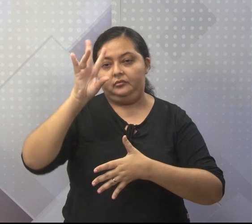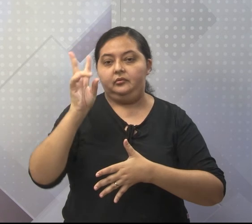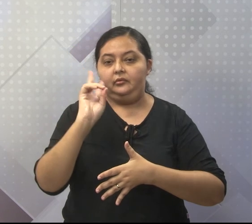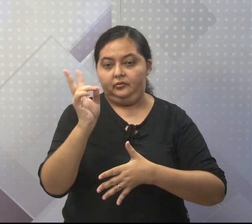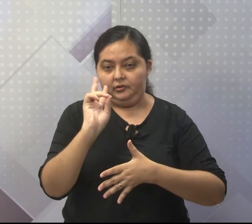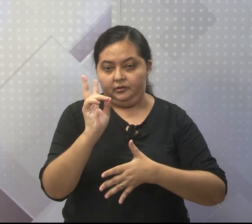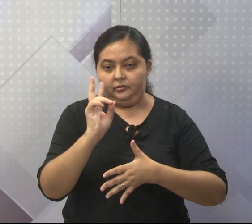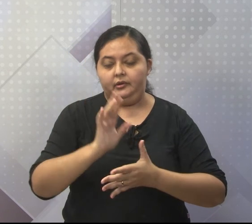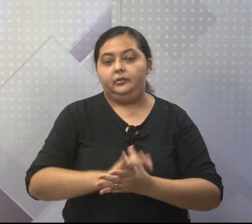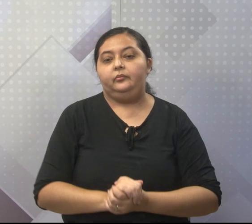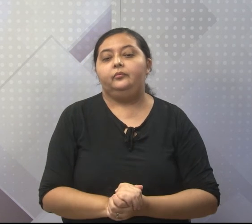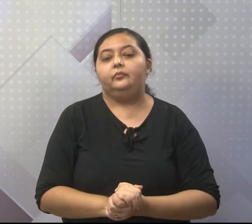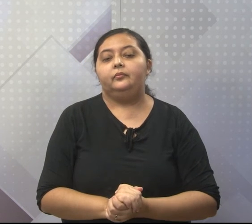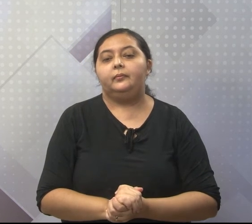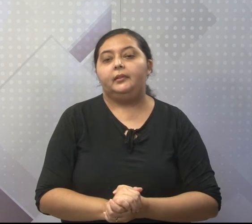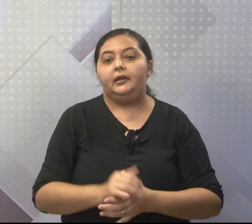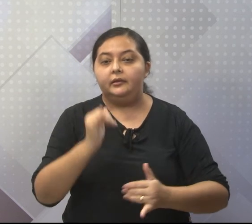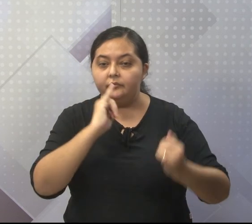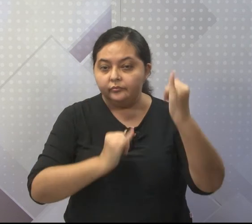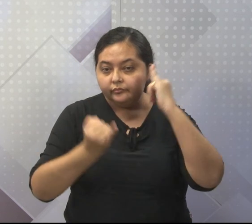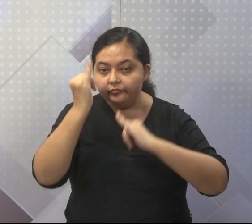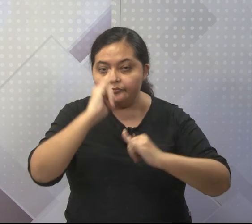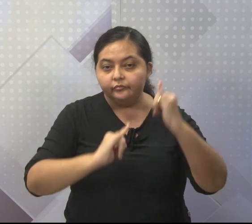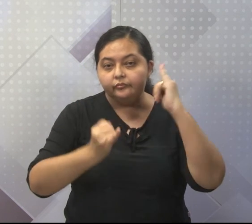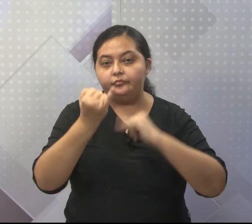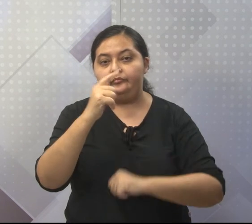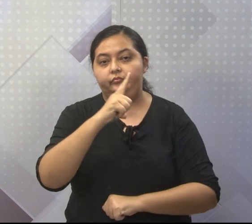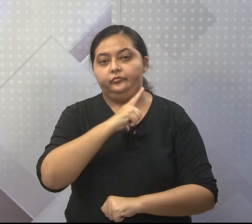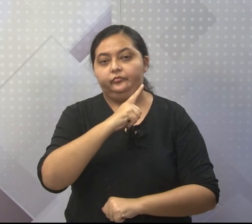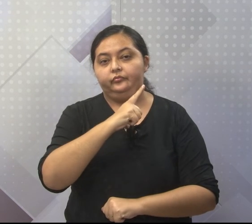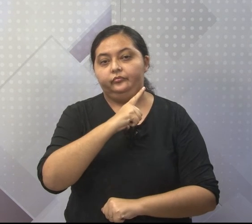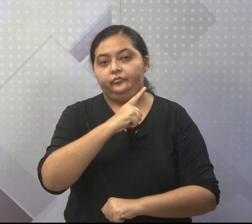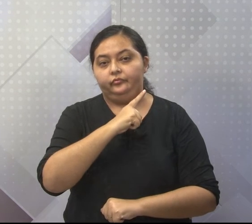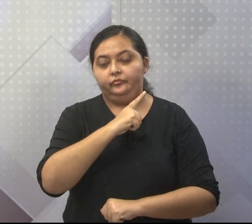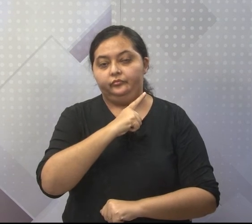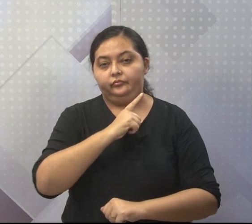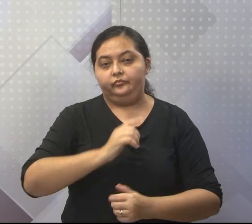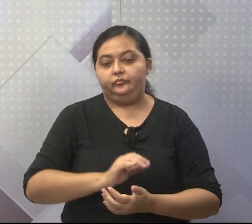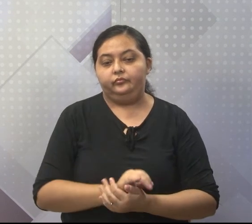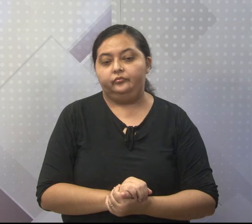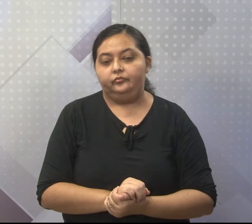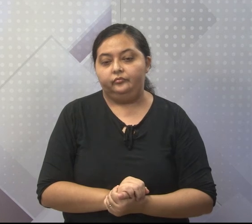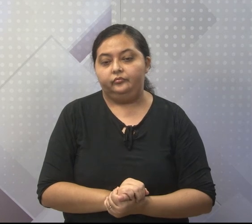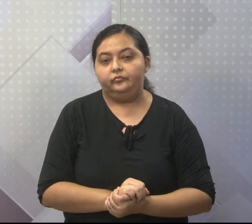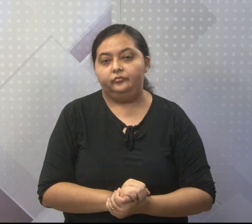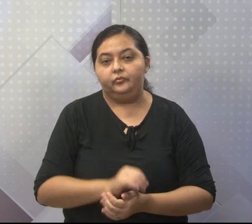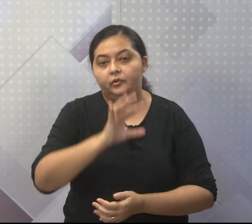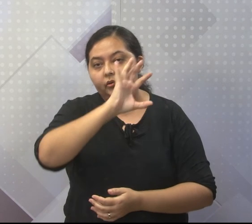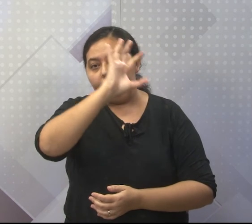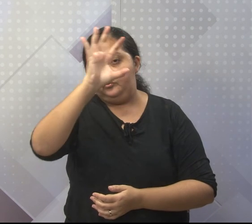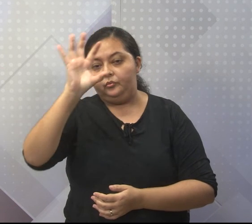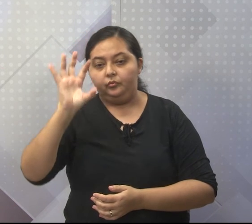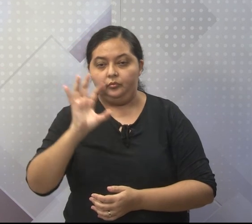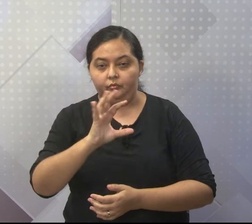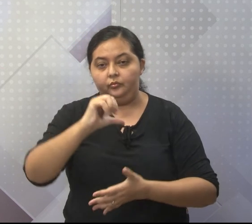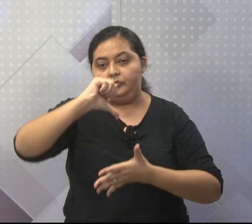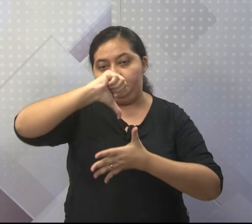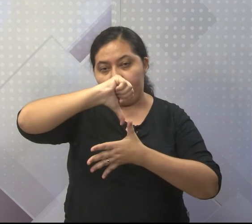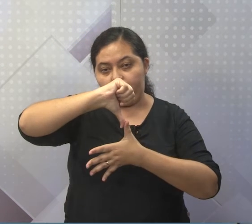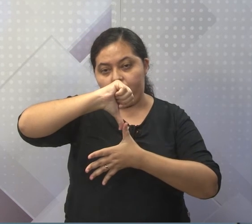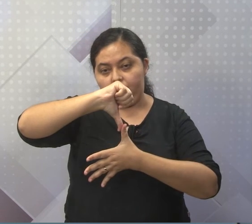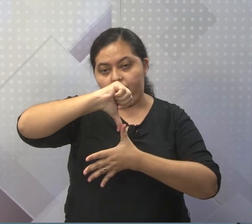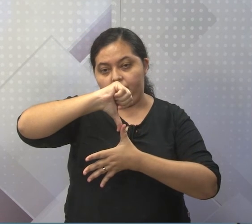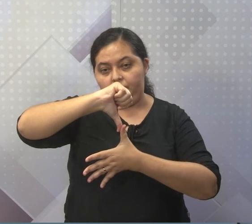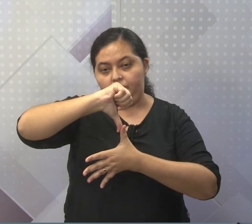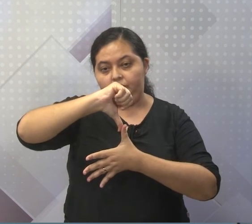uma parte também industrial para você analisar aí é a proporção das áreas industrializadas na América do